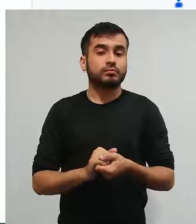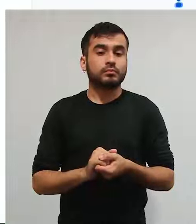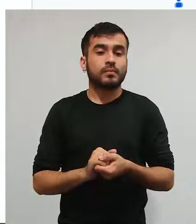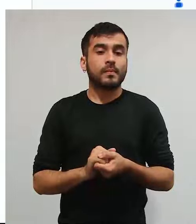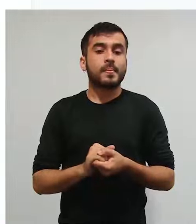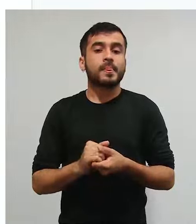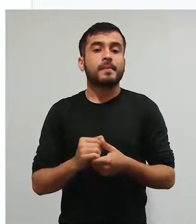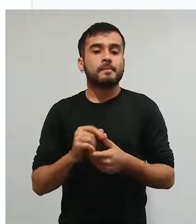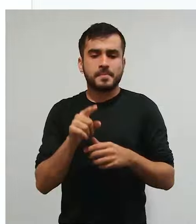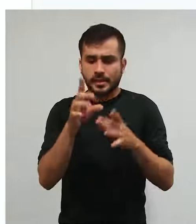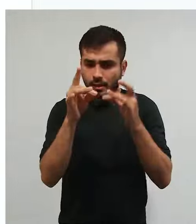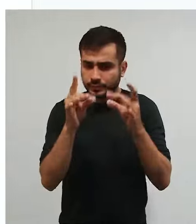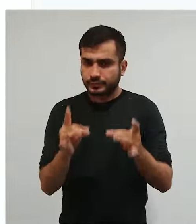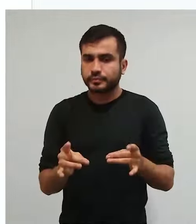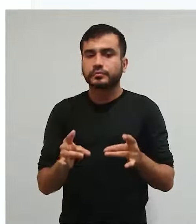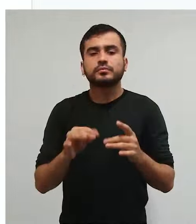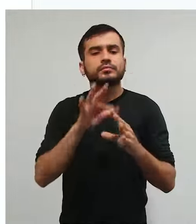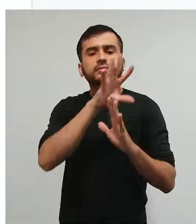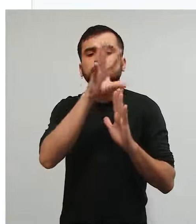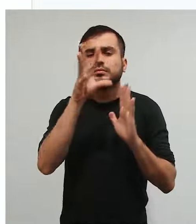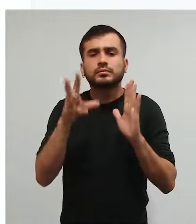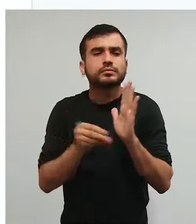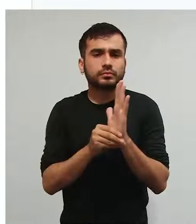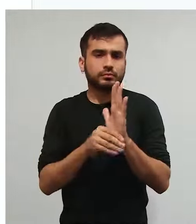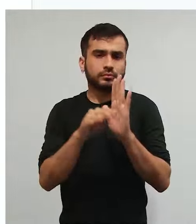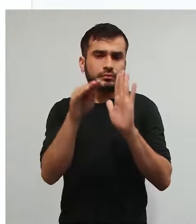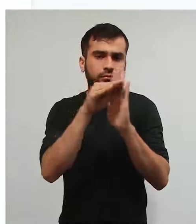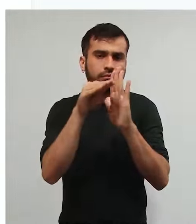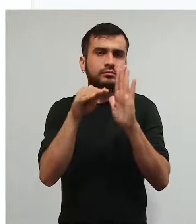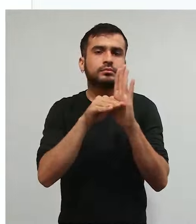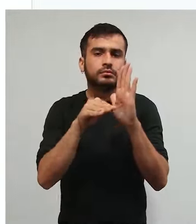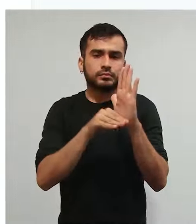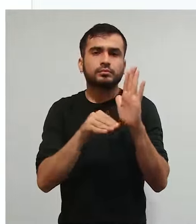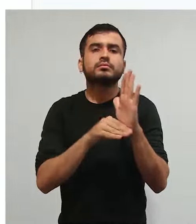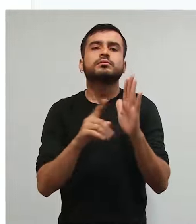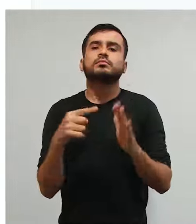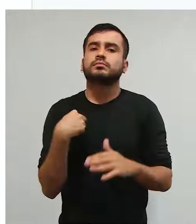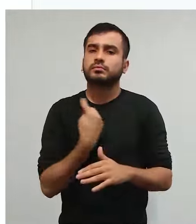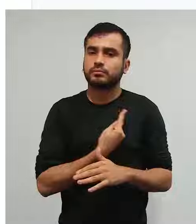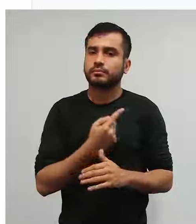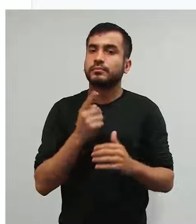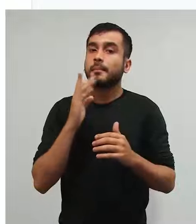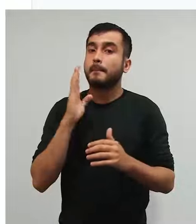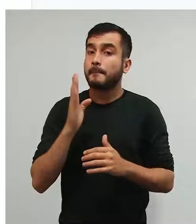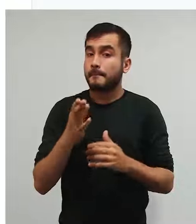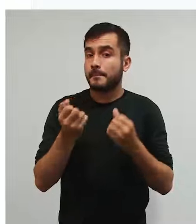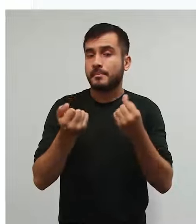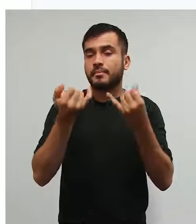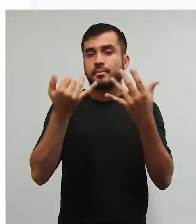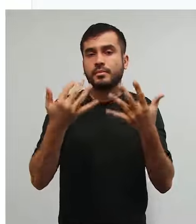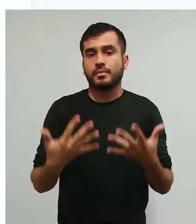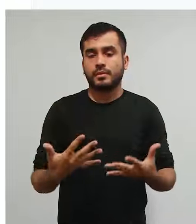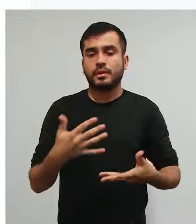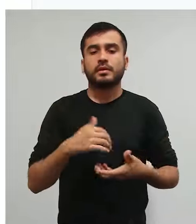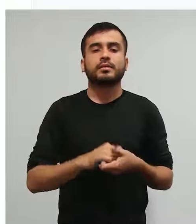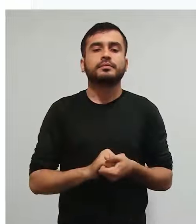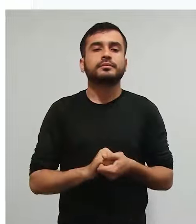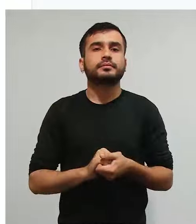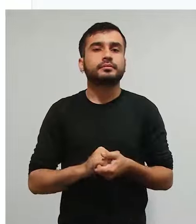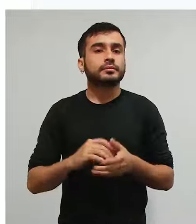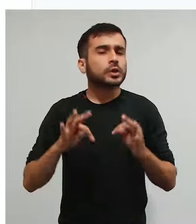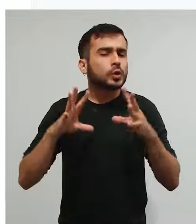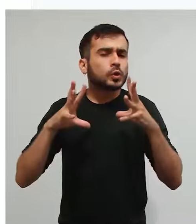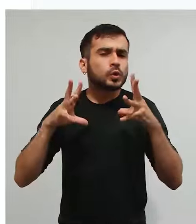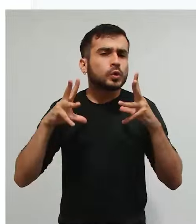roteiro, você tem o quê? Seção 2, quando chama o coração. Então, a seção 2 é compreendida por